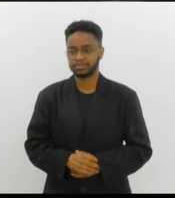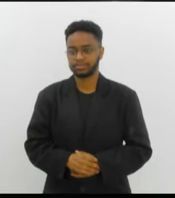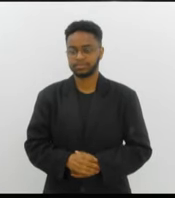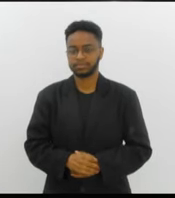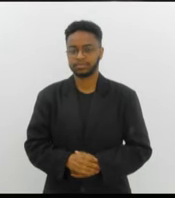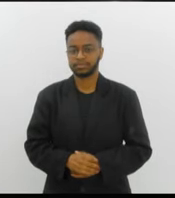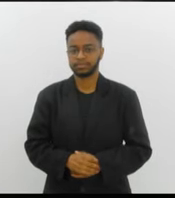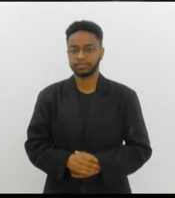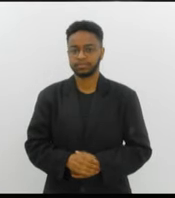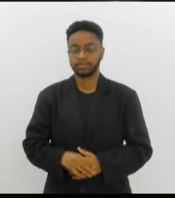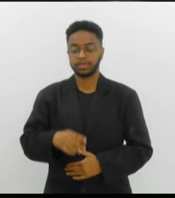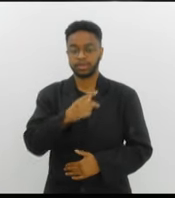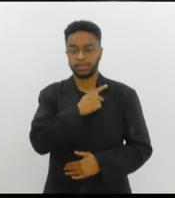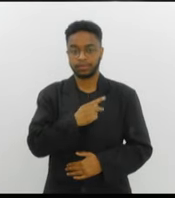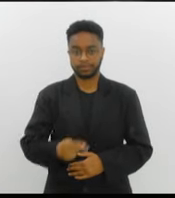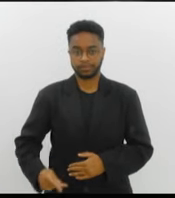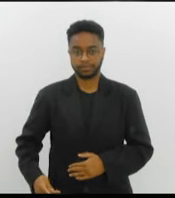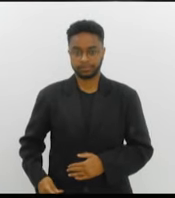Senhor presidente,